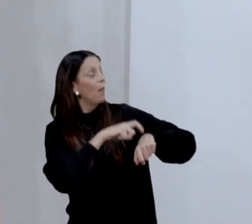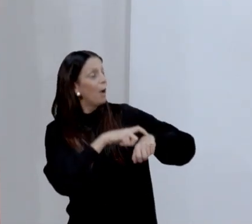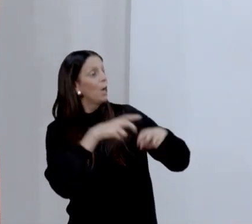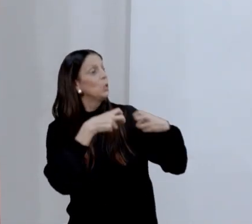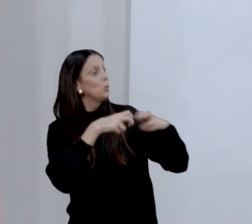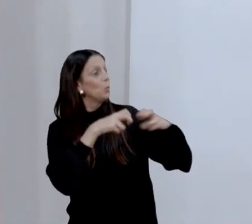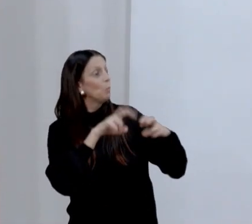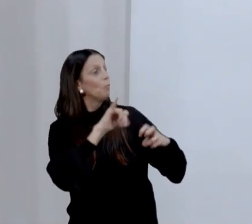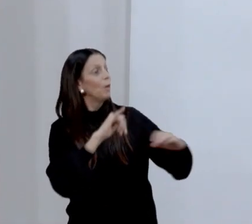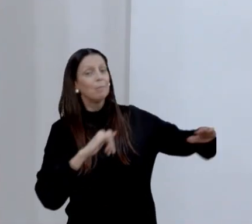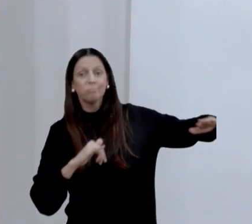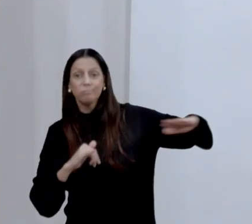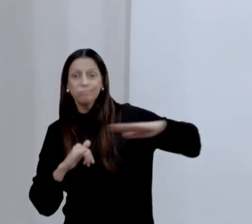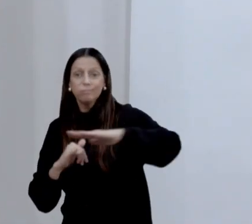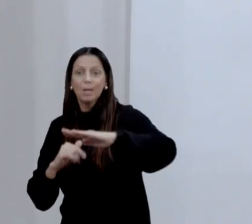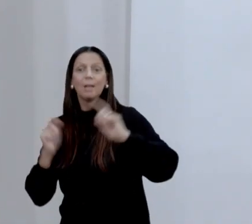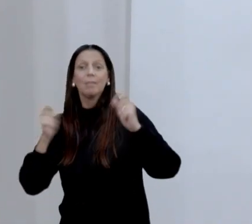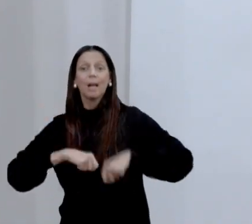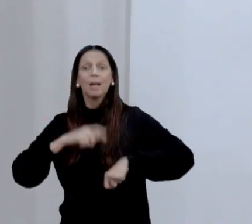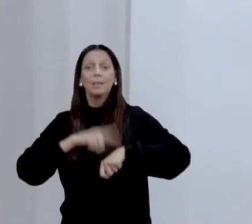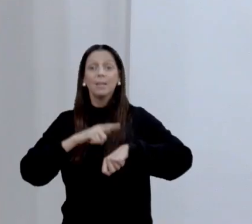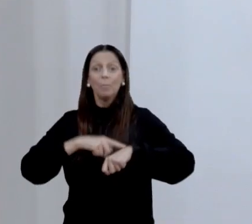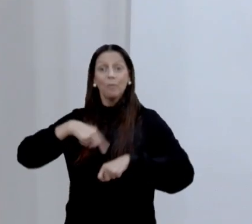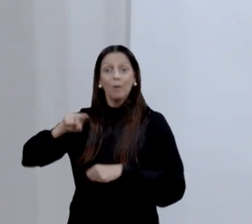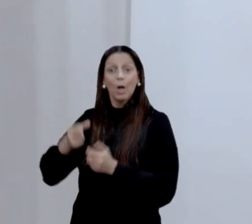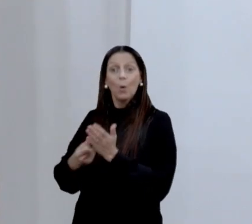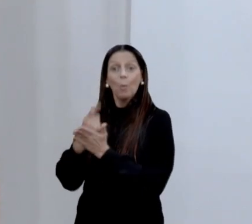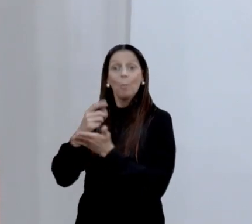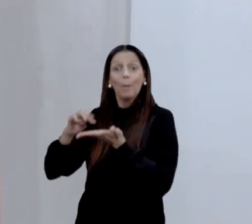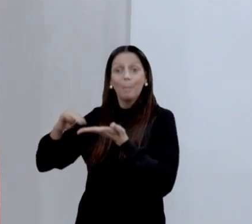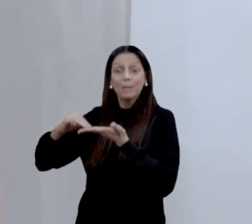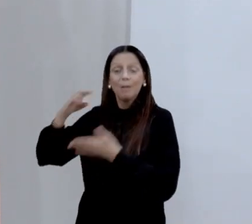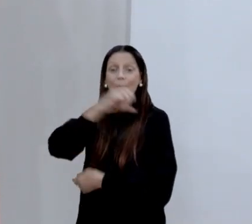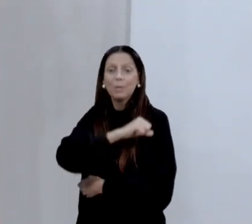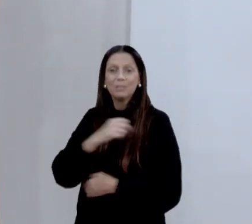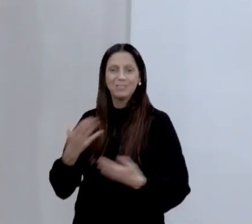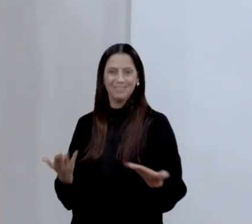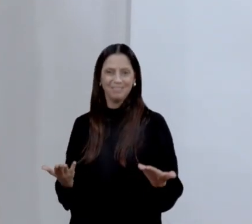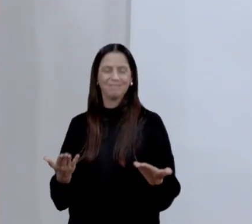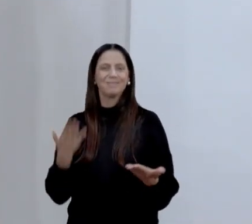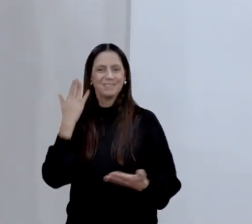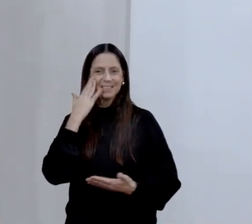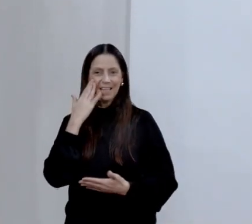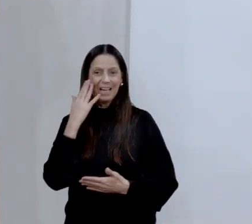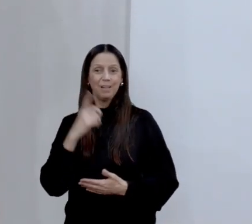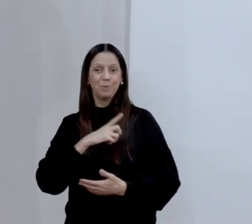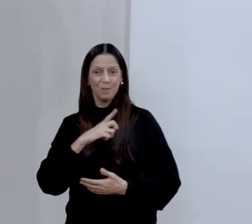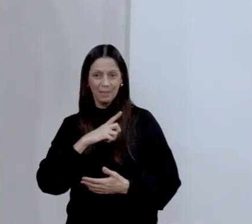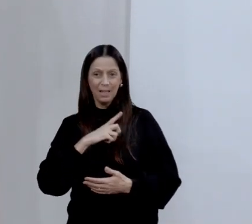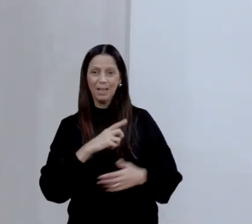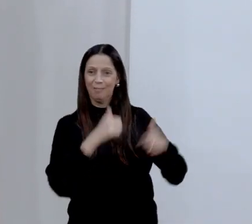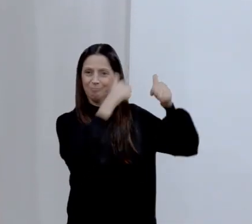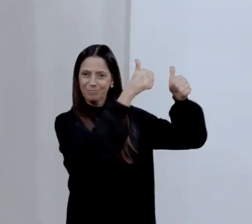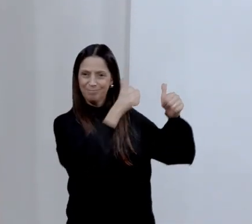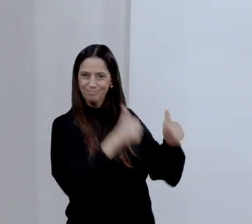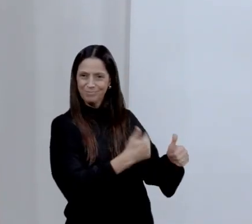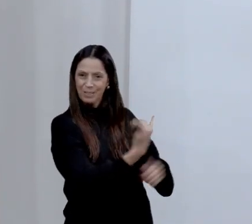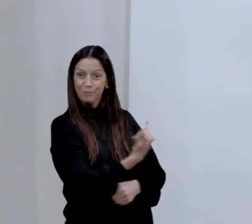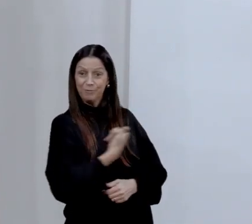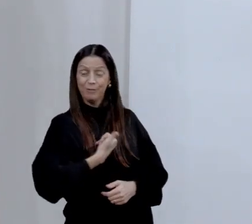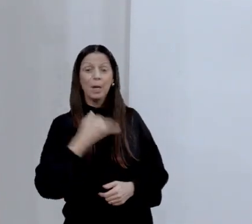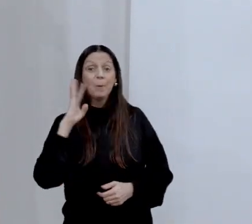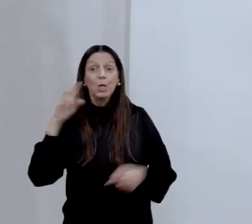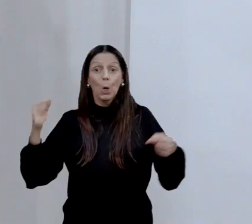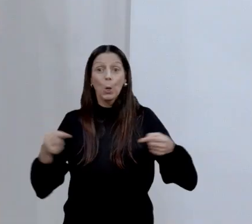dá tempo de eu comprar um pastel. Está entendendo? Eu não sei por que essas coisas que são do século